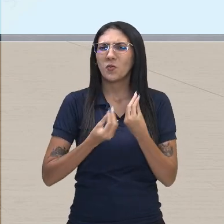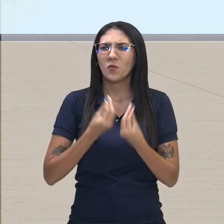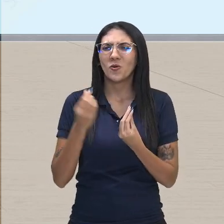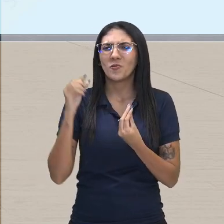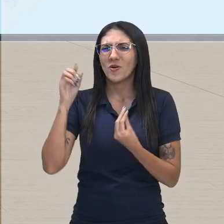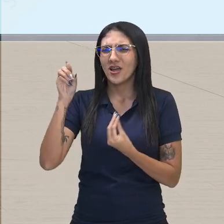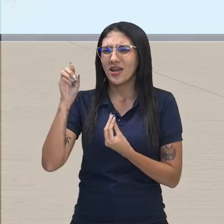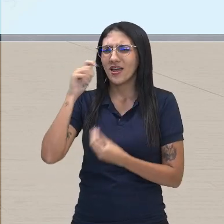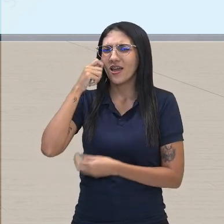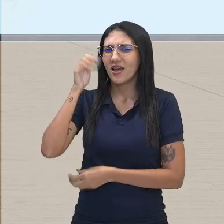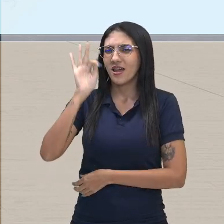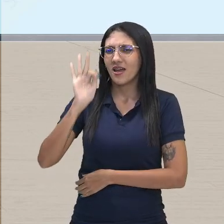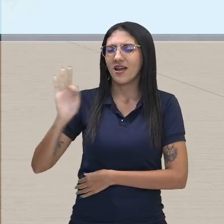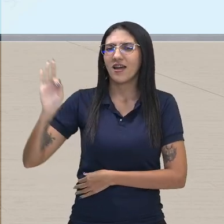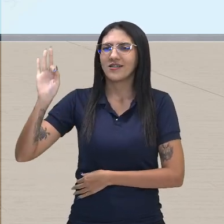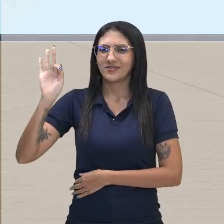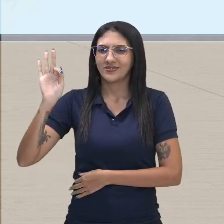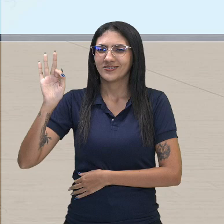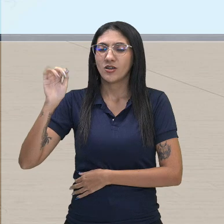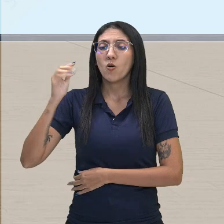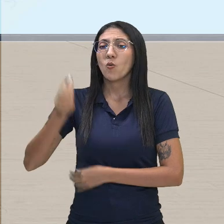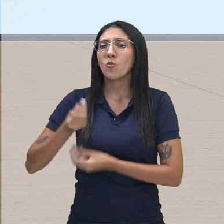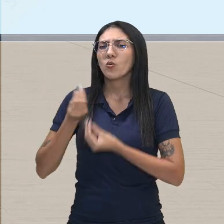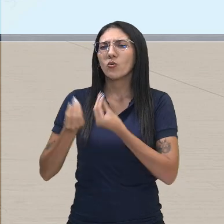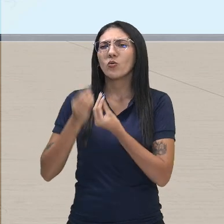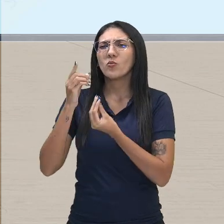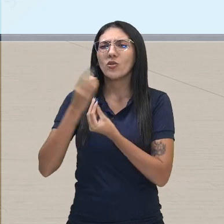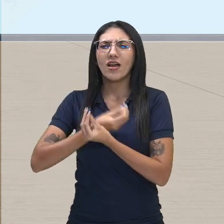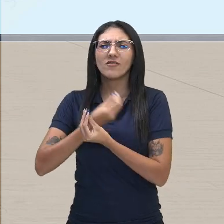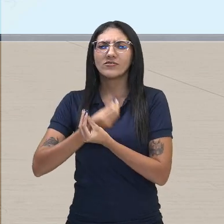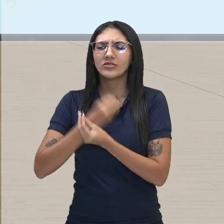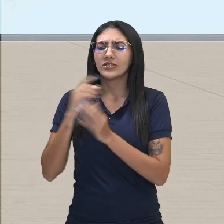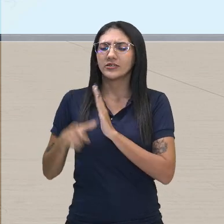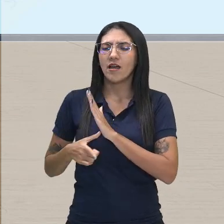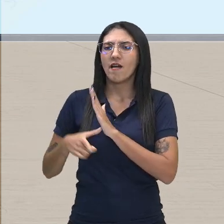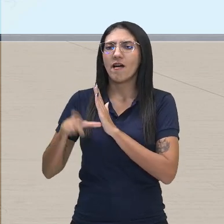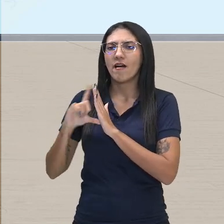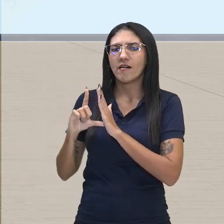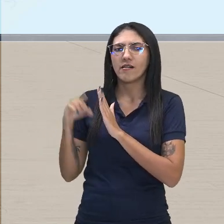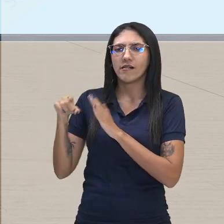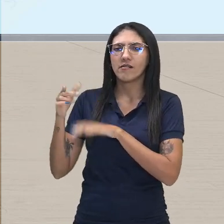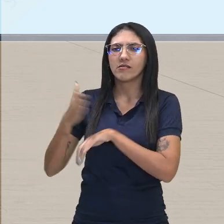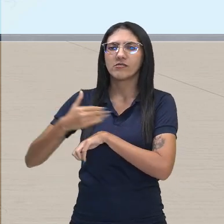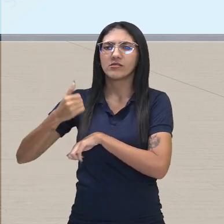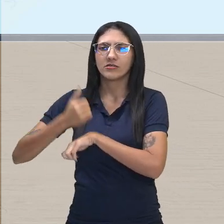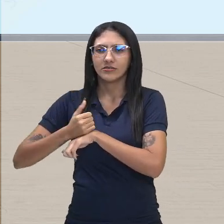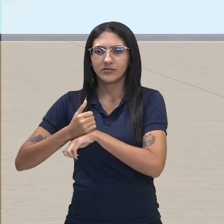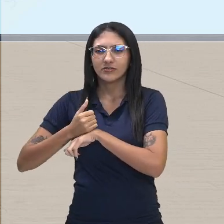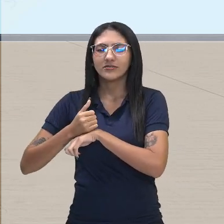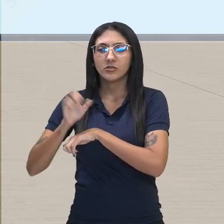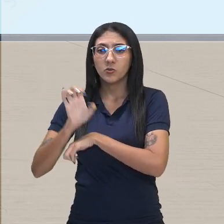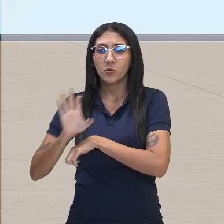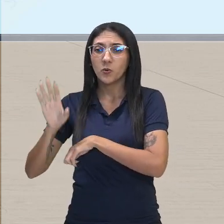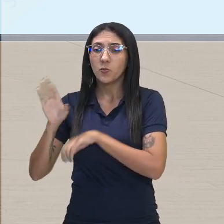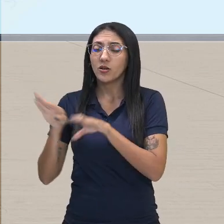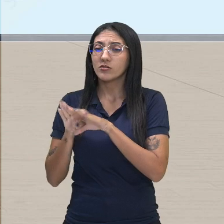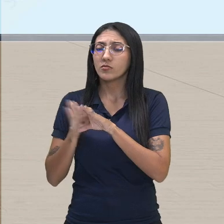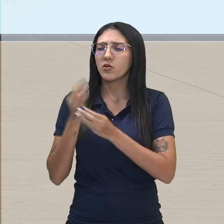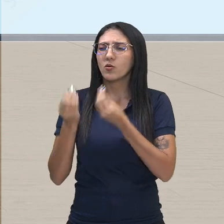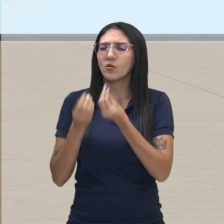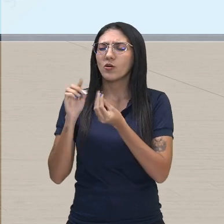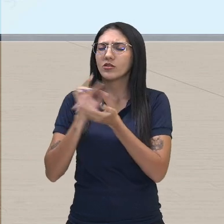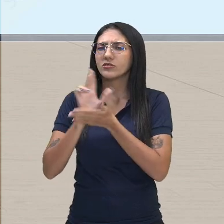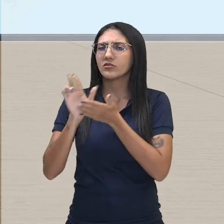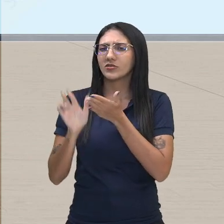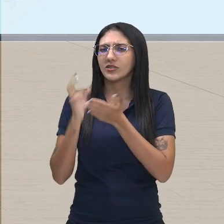África, tá? Antes da chegada desse colonizador europeu e um pouco dessa diversidade contida no